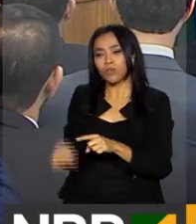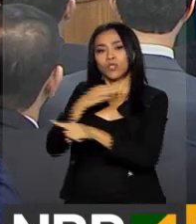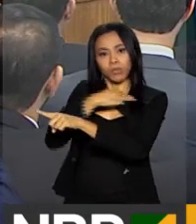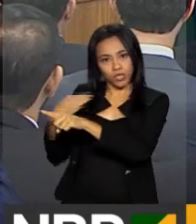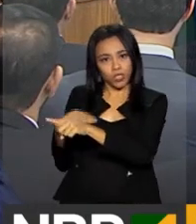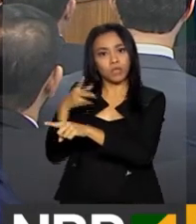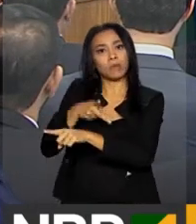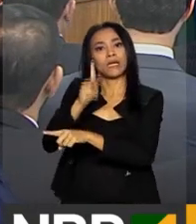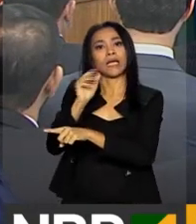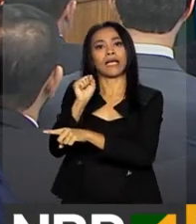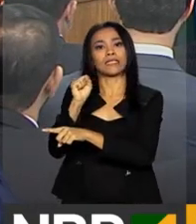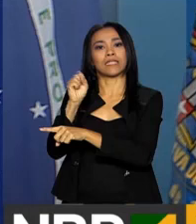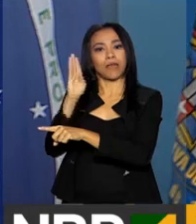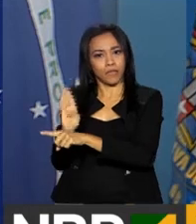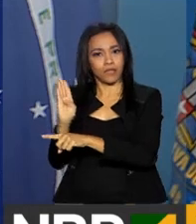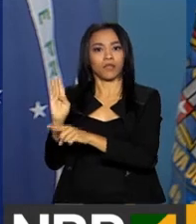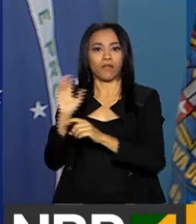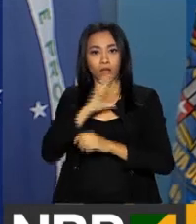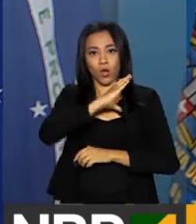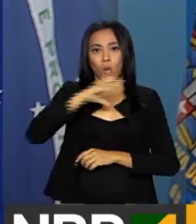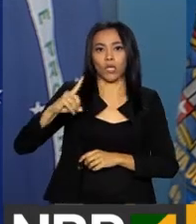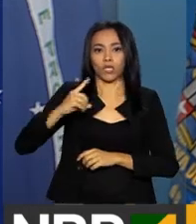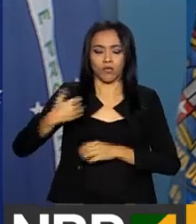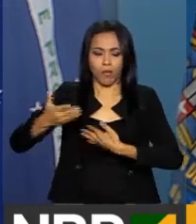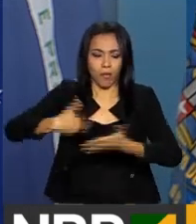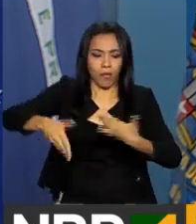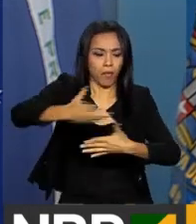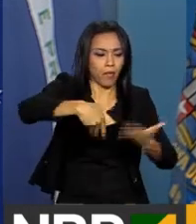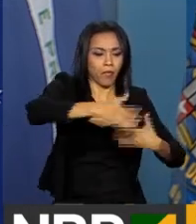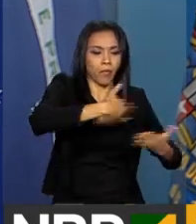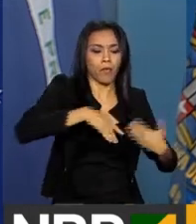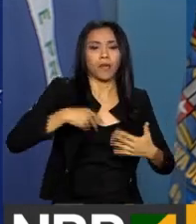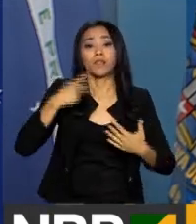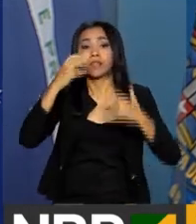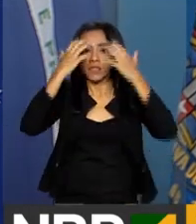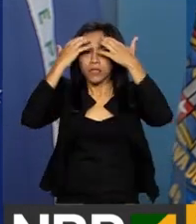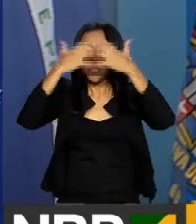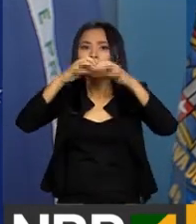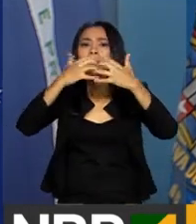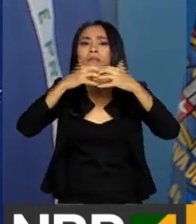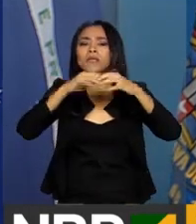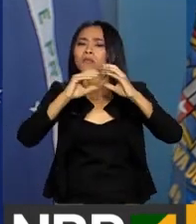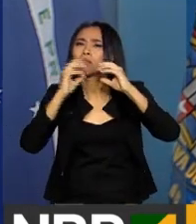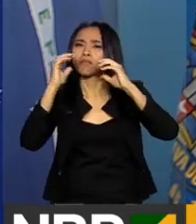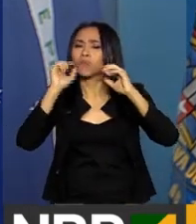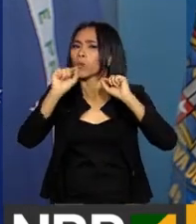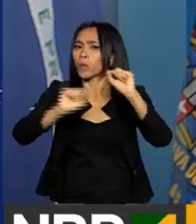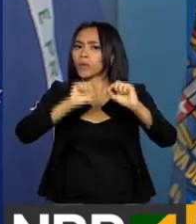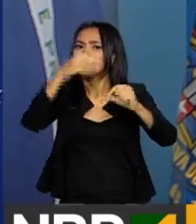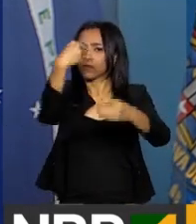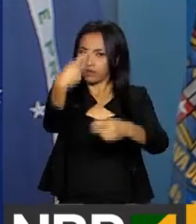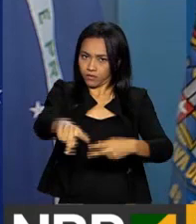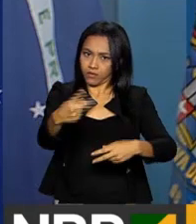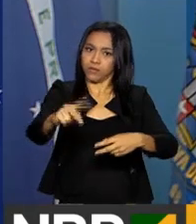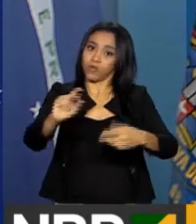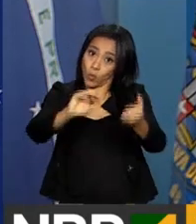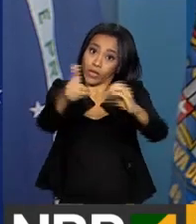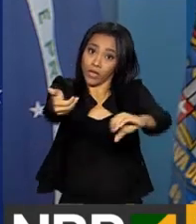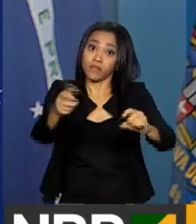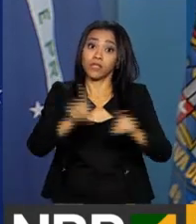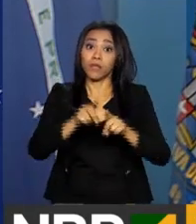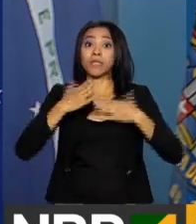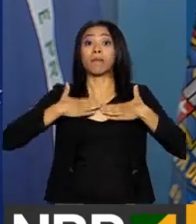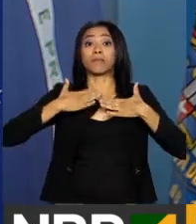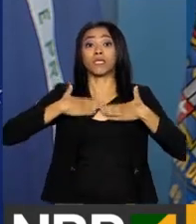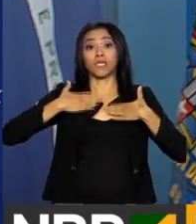trabalharam passou pela cabeça de todos os companheiros do congresso nacional e passa pela minha quando hoje